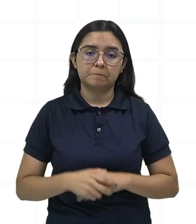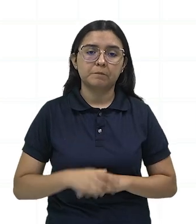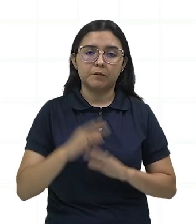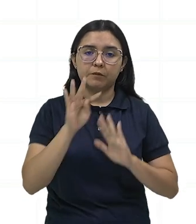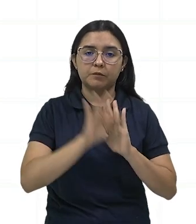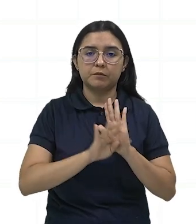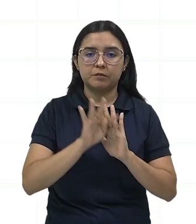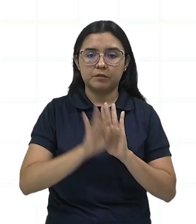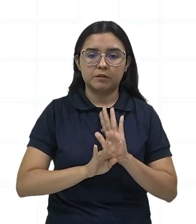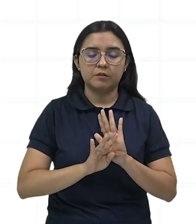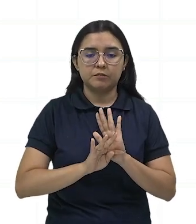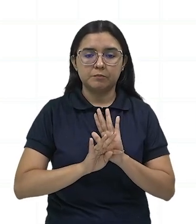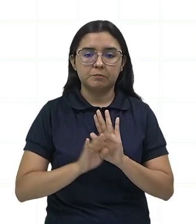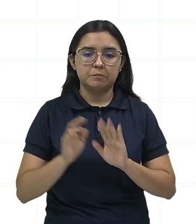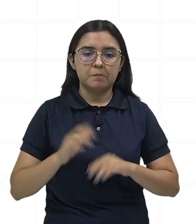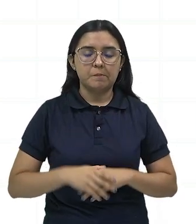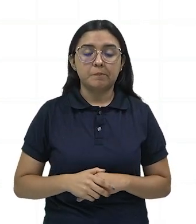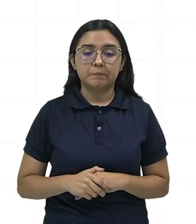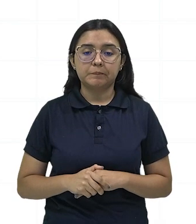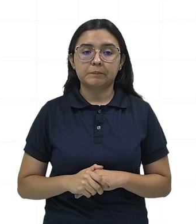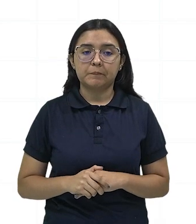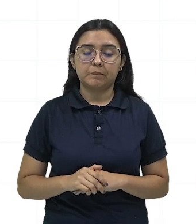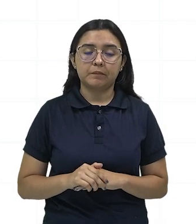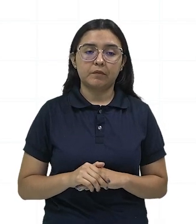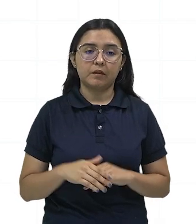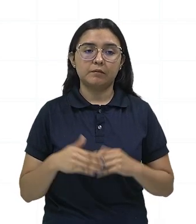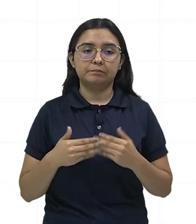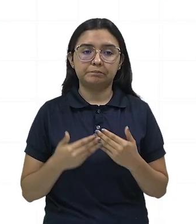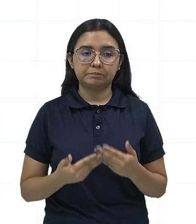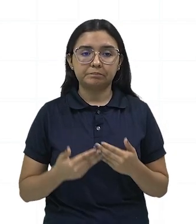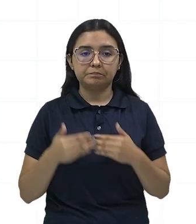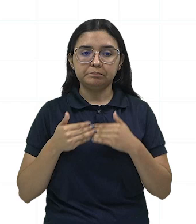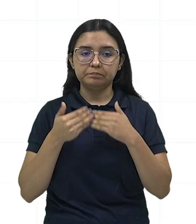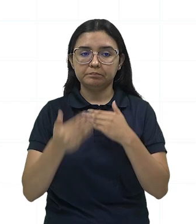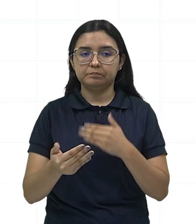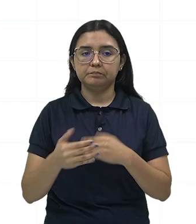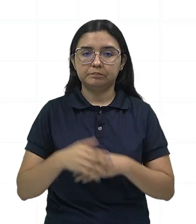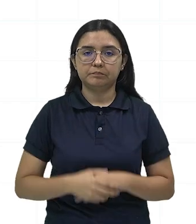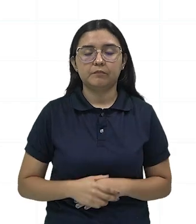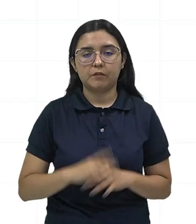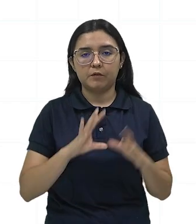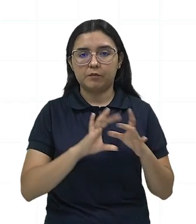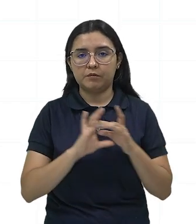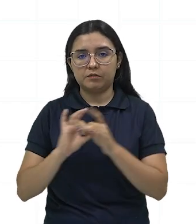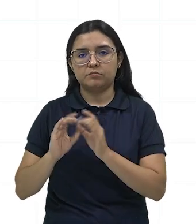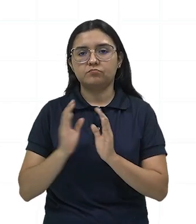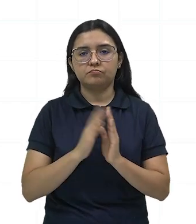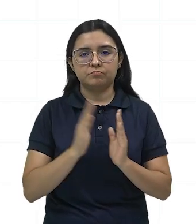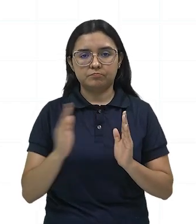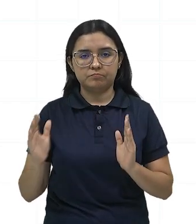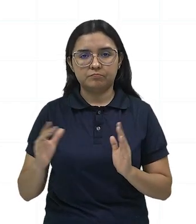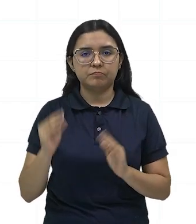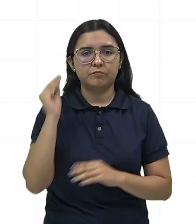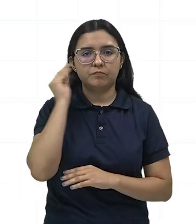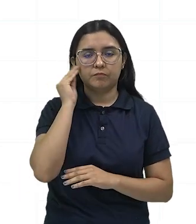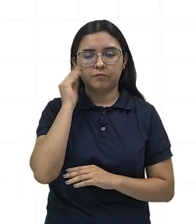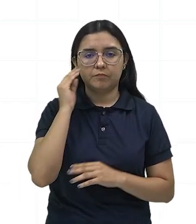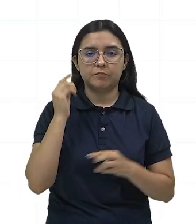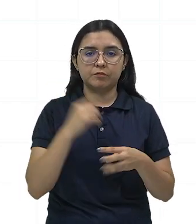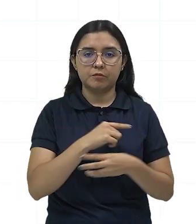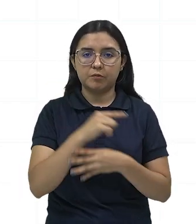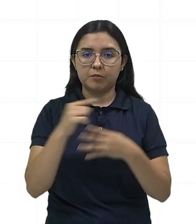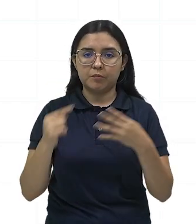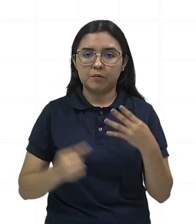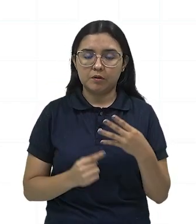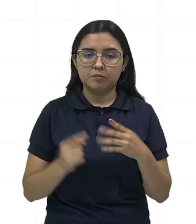textual também. Na sequência, a coesão sequencial. Vimos 4 tipos aí de coesão